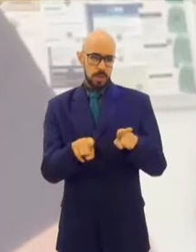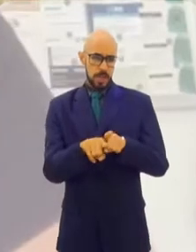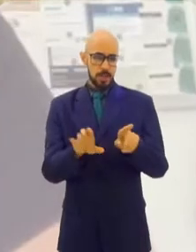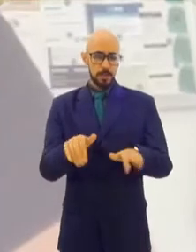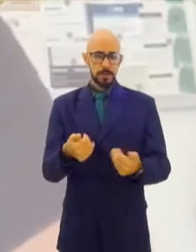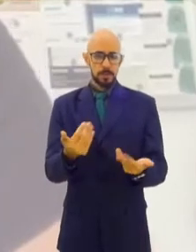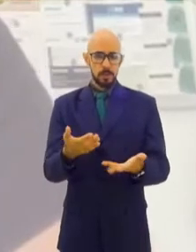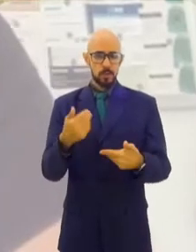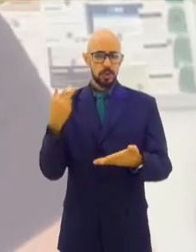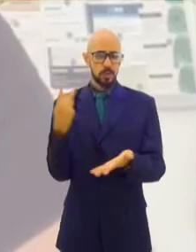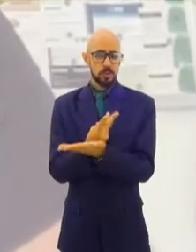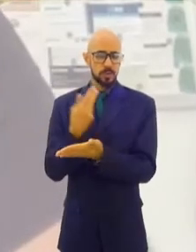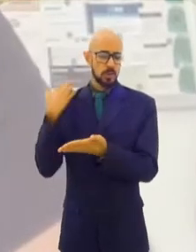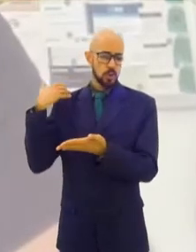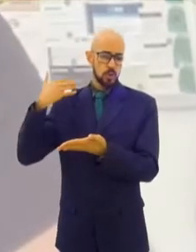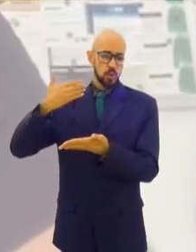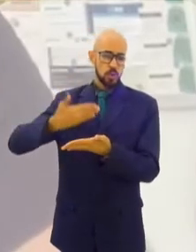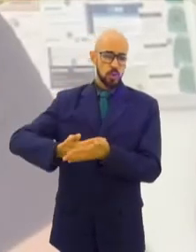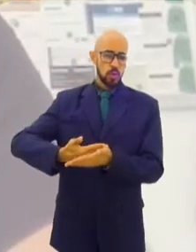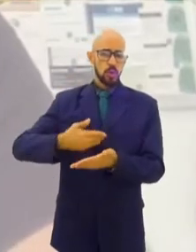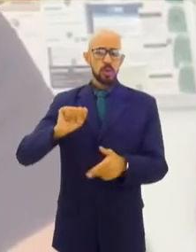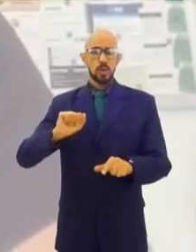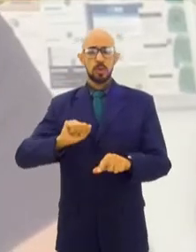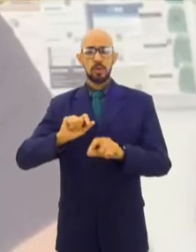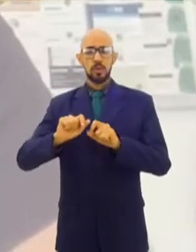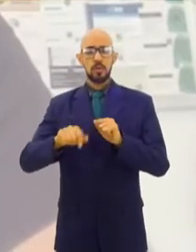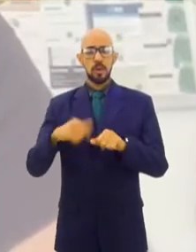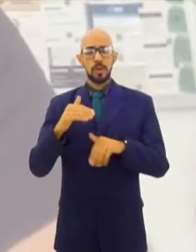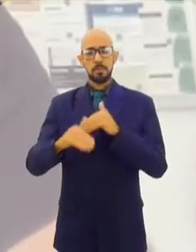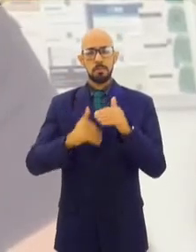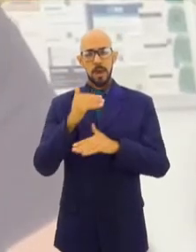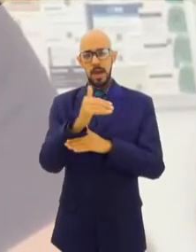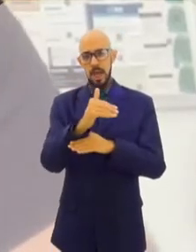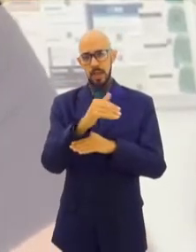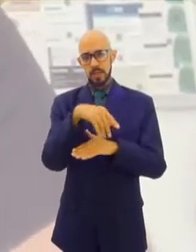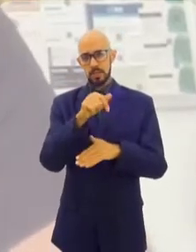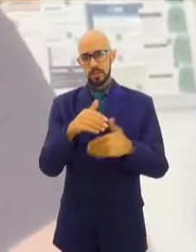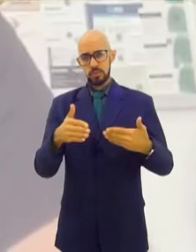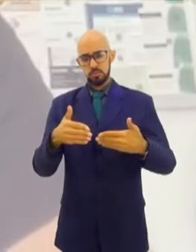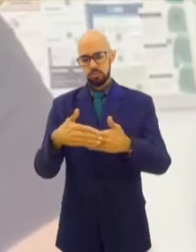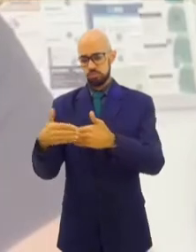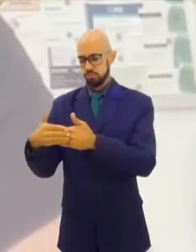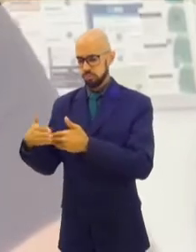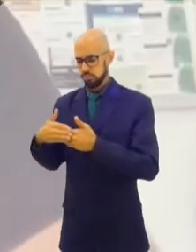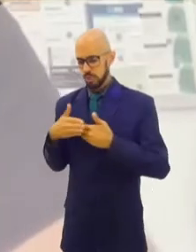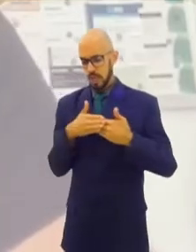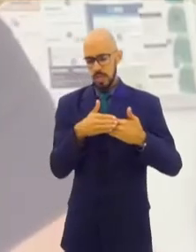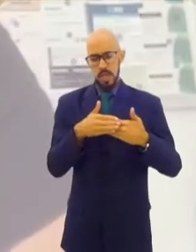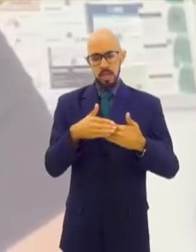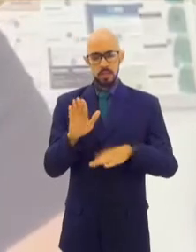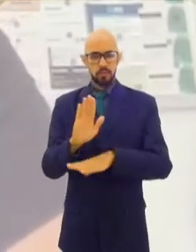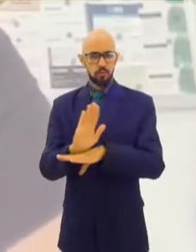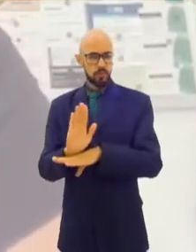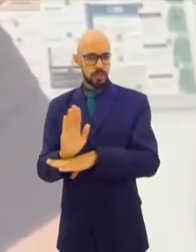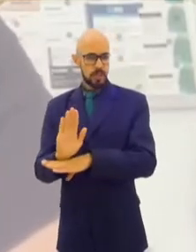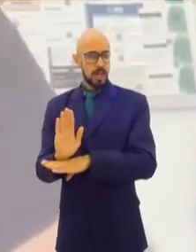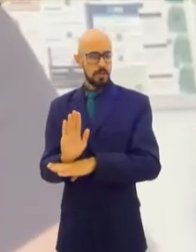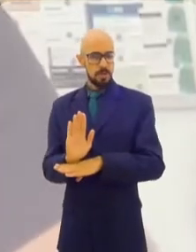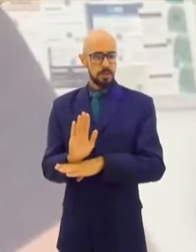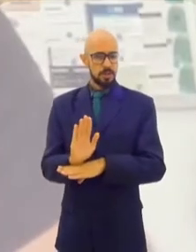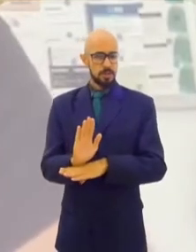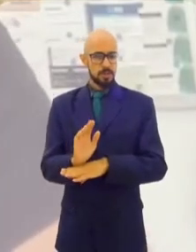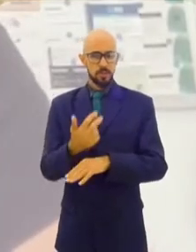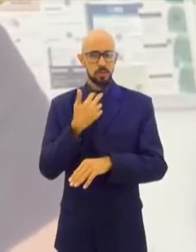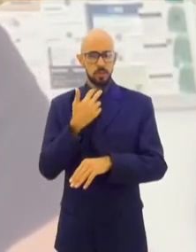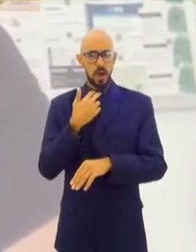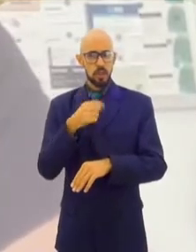aconteceu ao longo desses anos foi que além de ter e fechadas por exemplo de cinema para